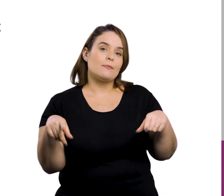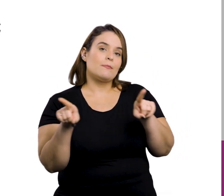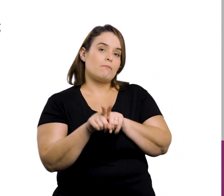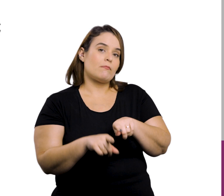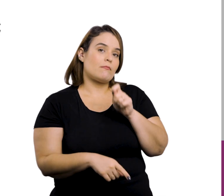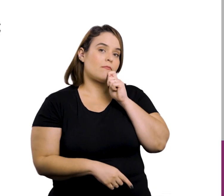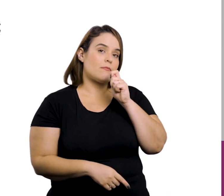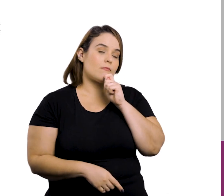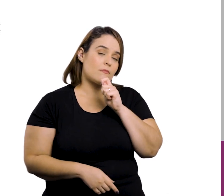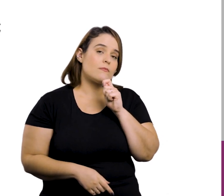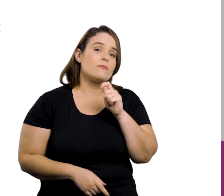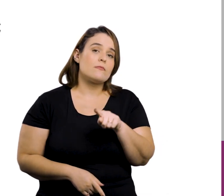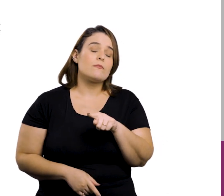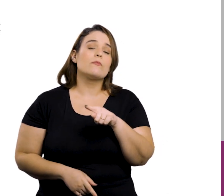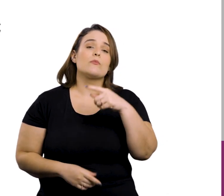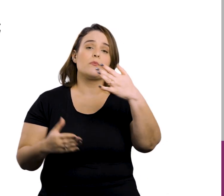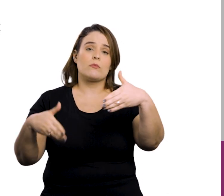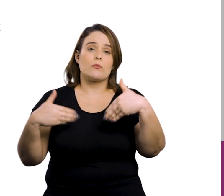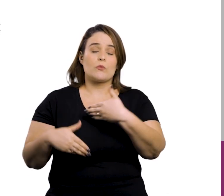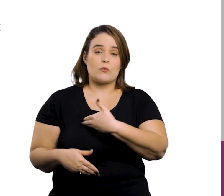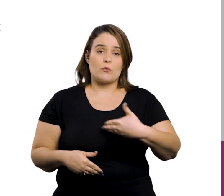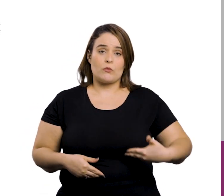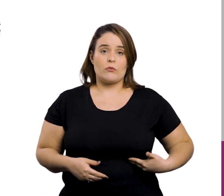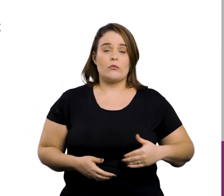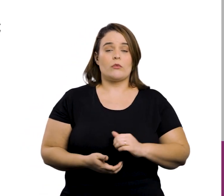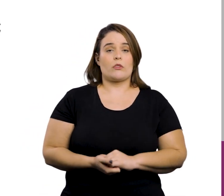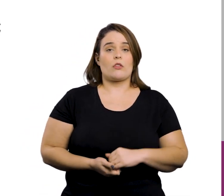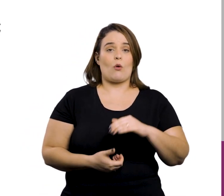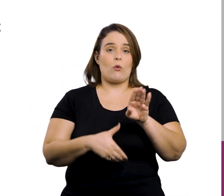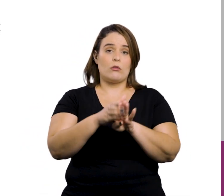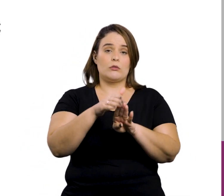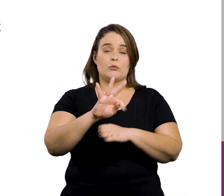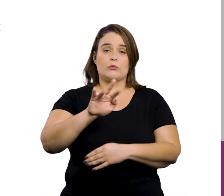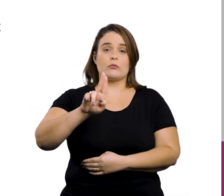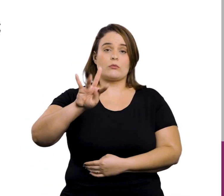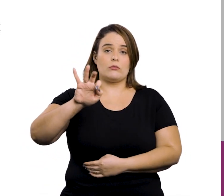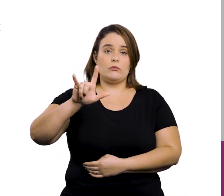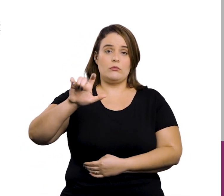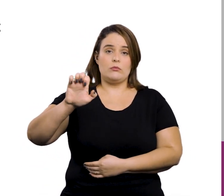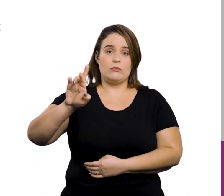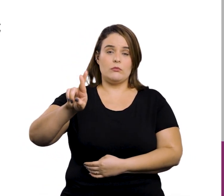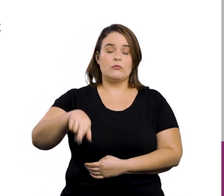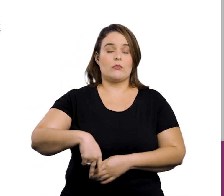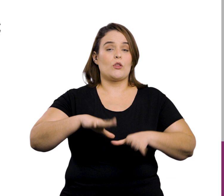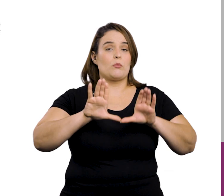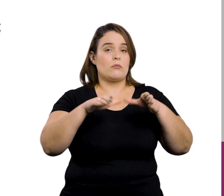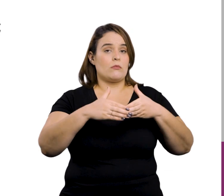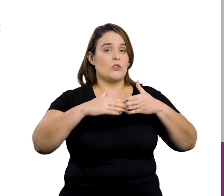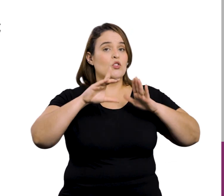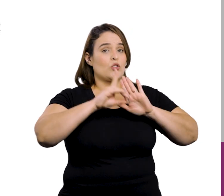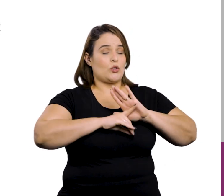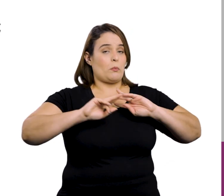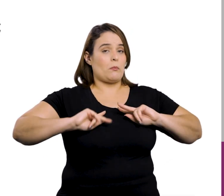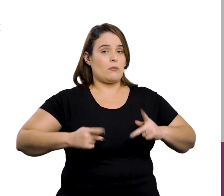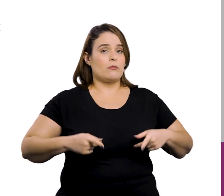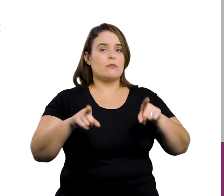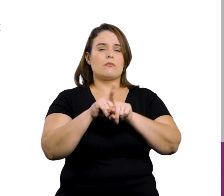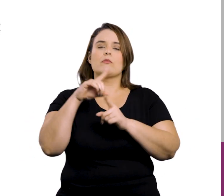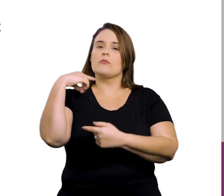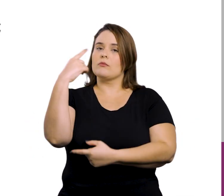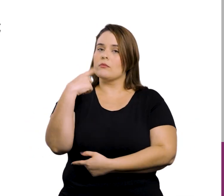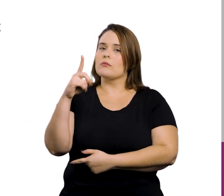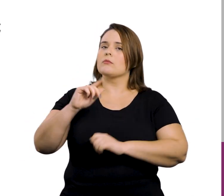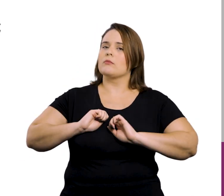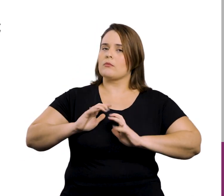ainda acionar o Ministério Público, conselhos tutelares, Comissão de Direitos Humanos, advogados ativistas,